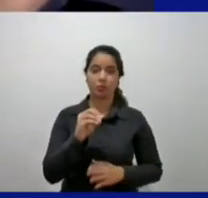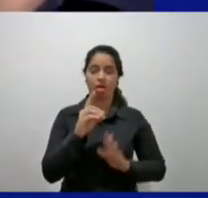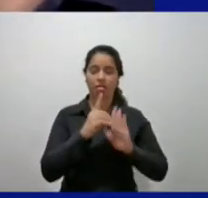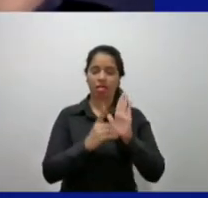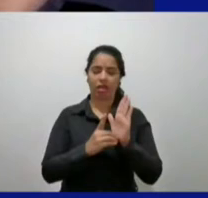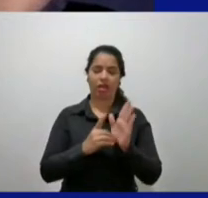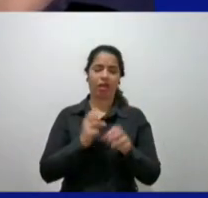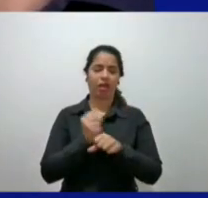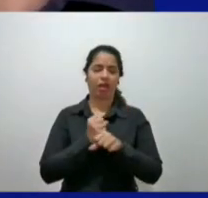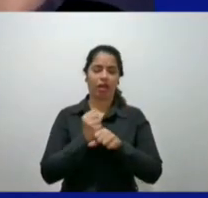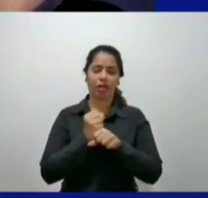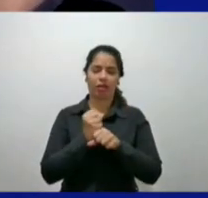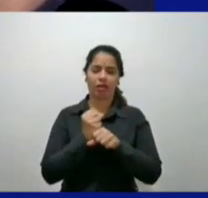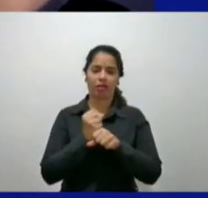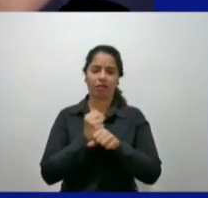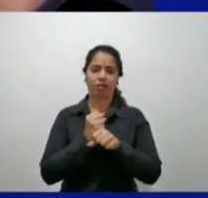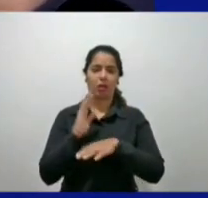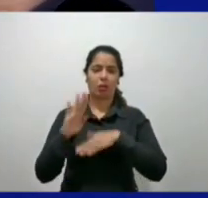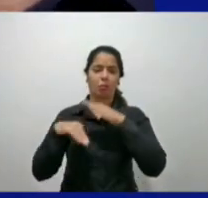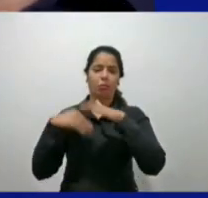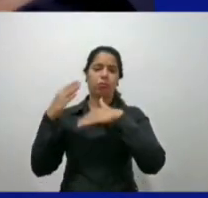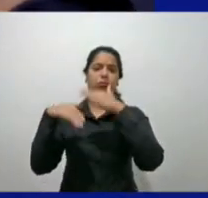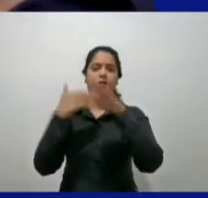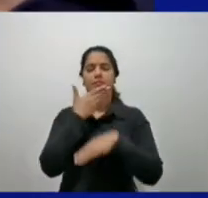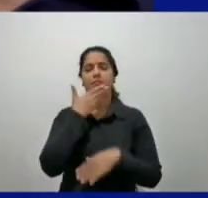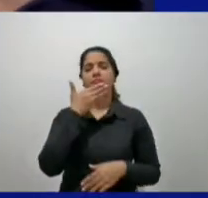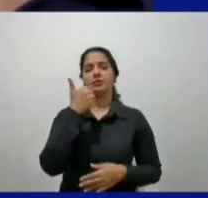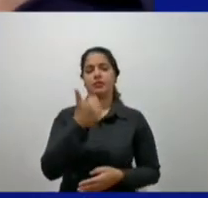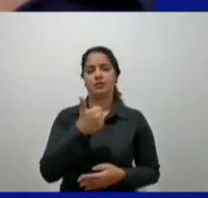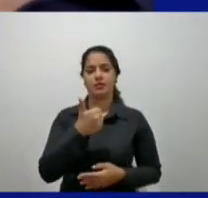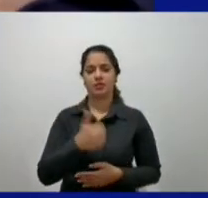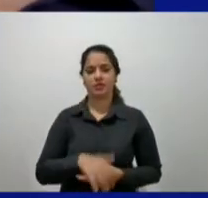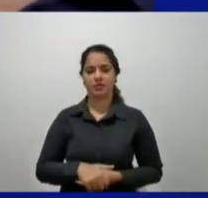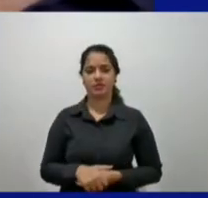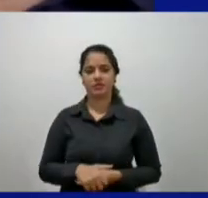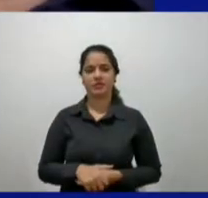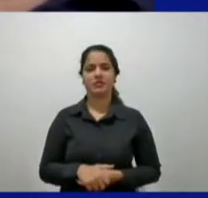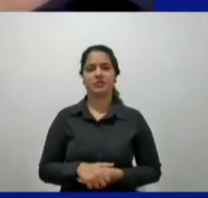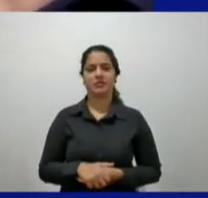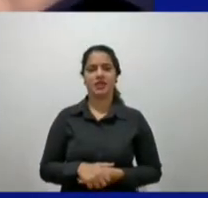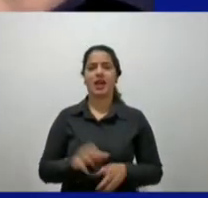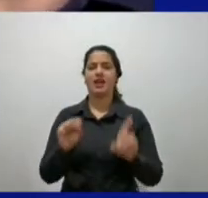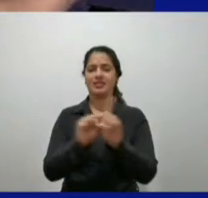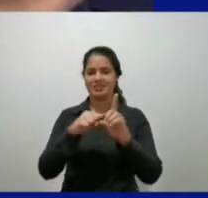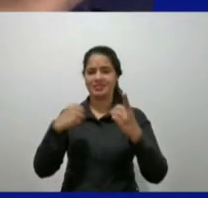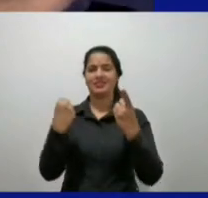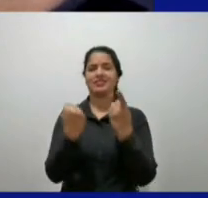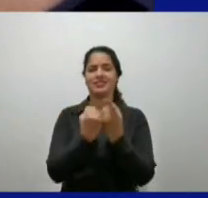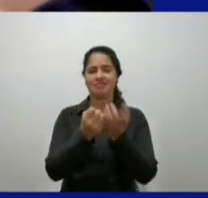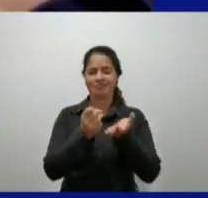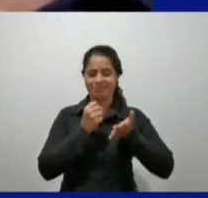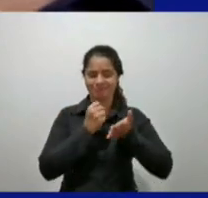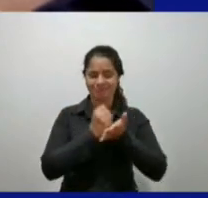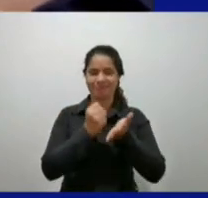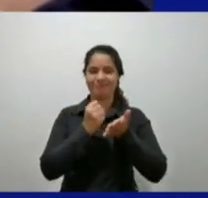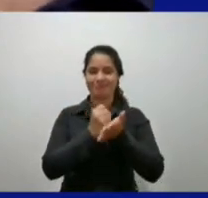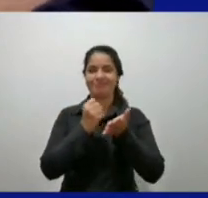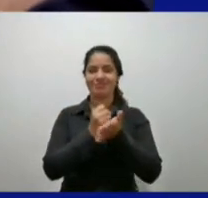vibrante e sempre melhorando e crescendo, alguma coisa de boa para a sociedade está fazendo e para o cliente. Sabe? Com